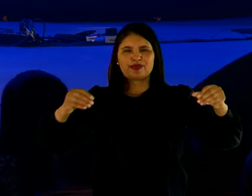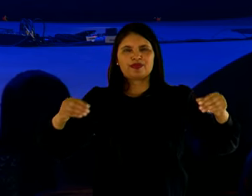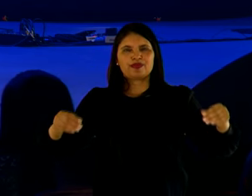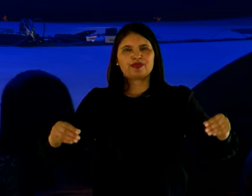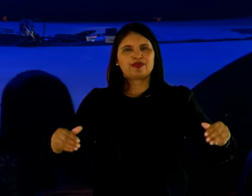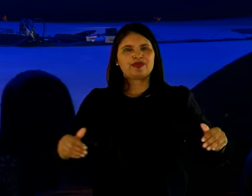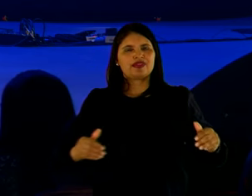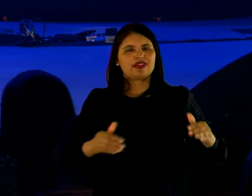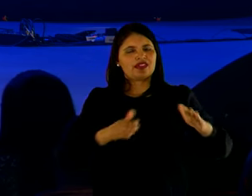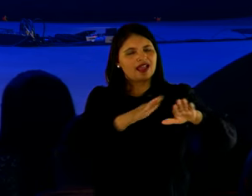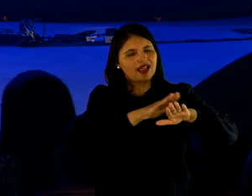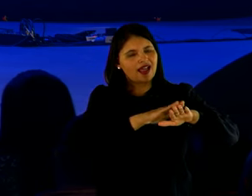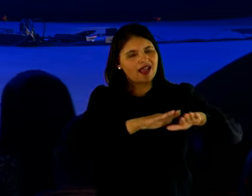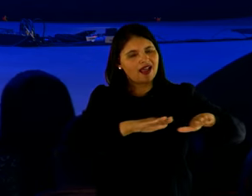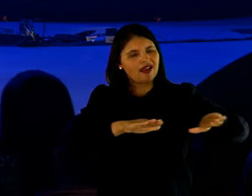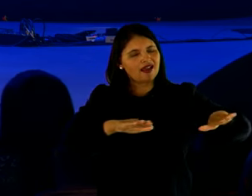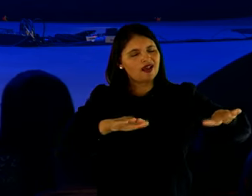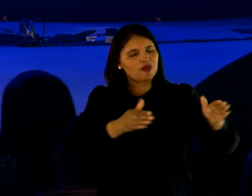parou tudo.